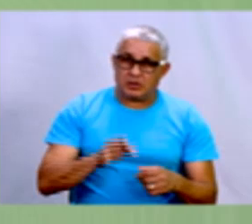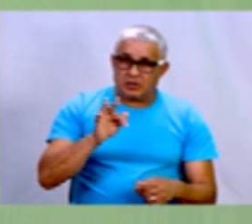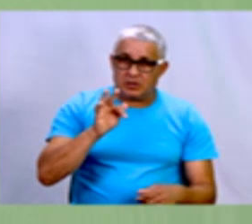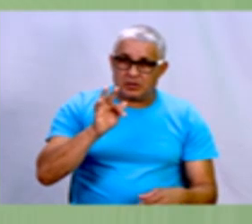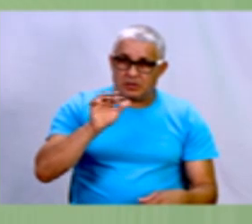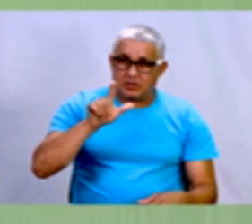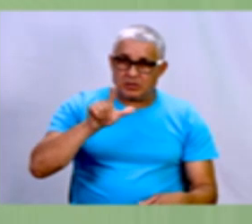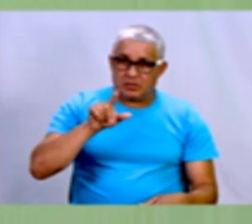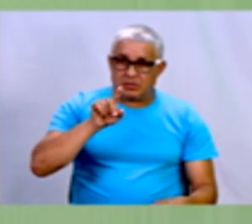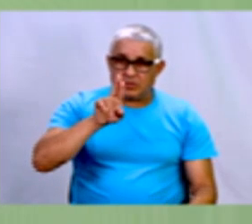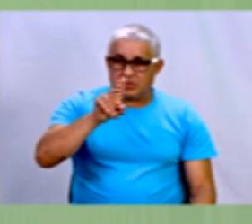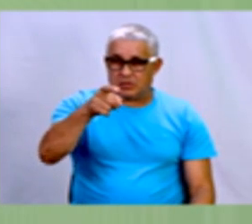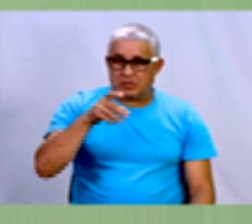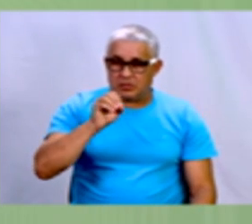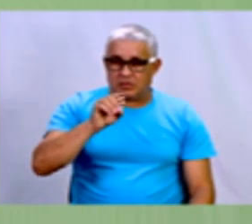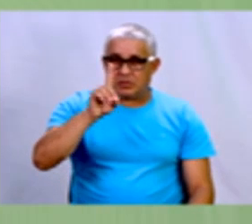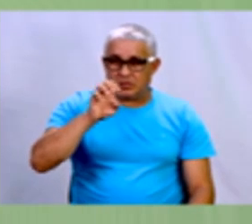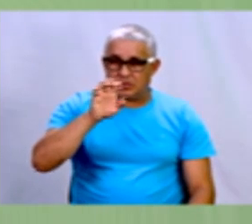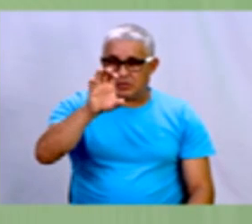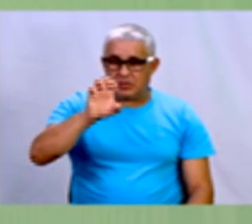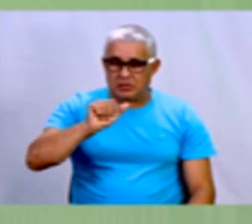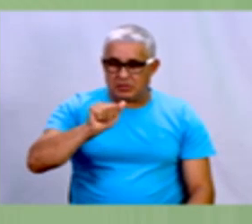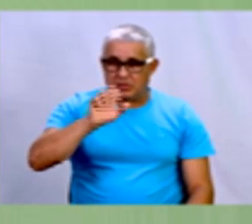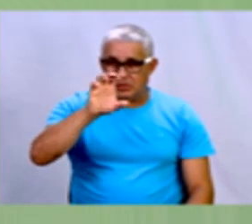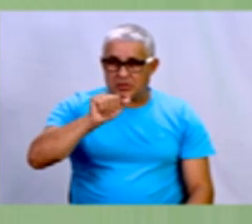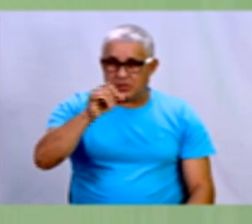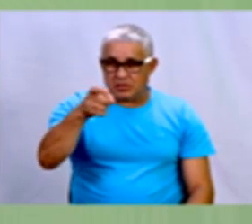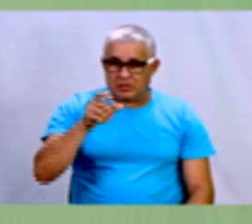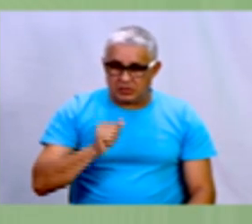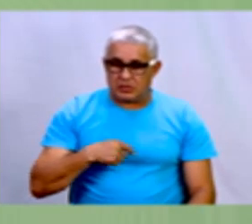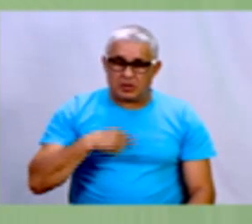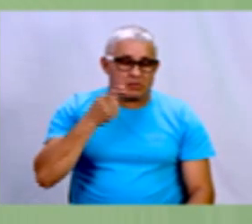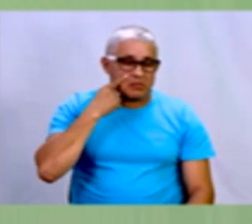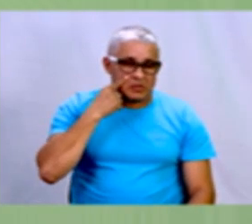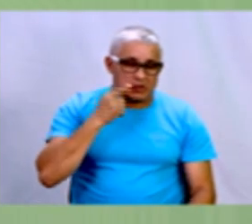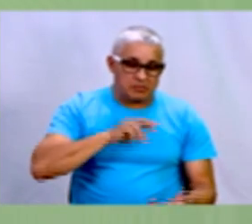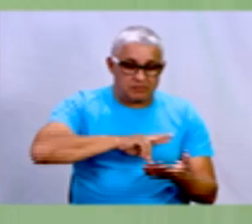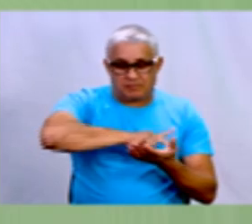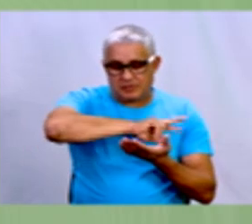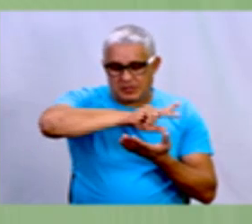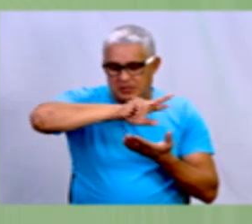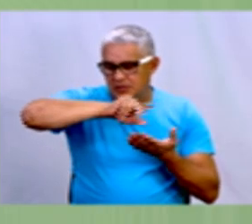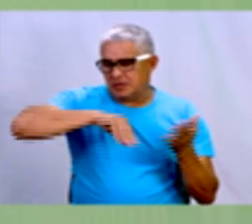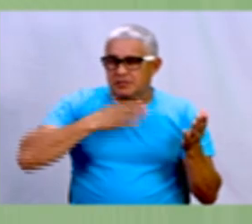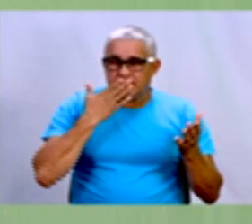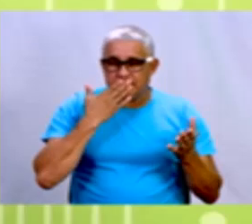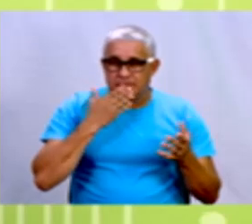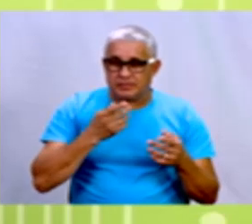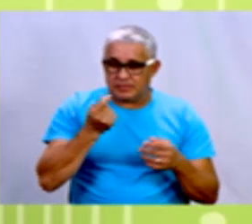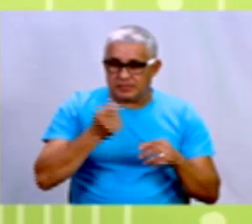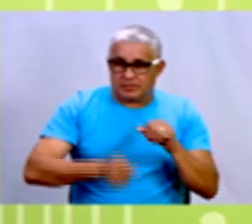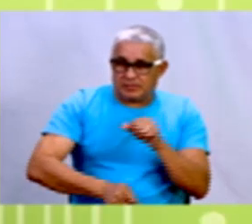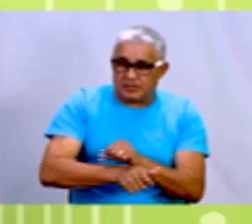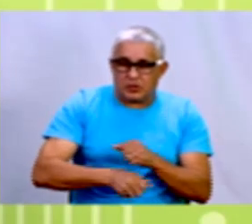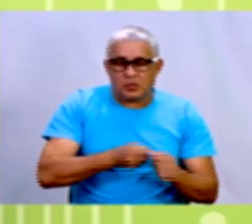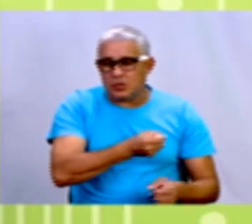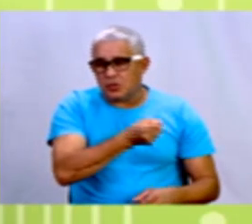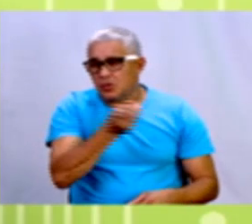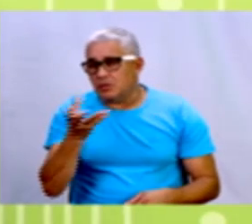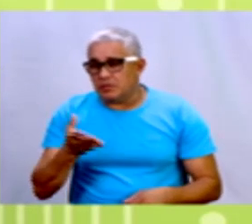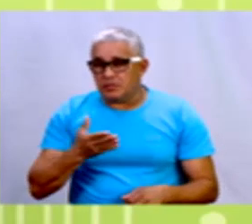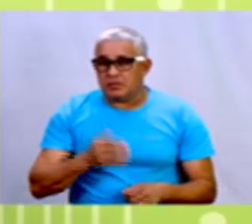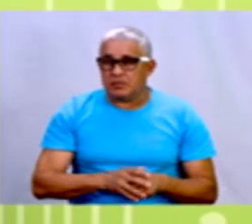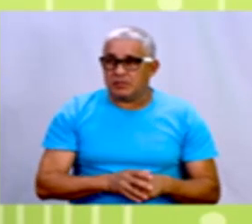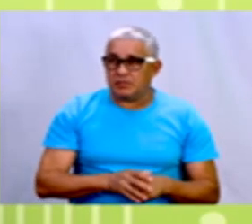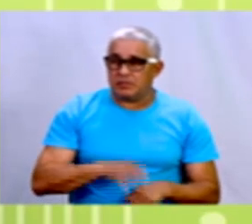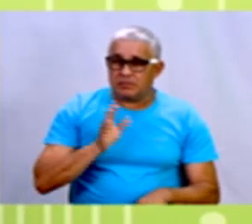futuros. Então, por isso que fala que a gente vai verificar em várias modalidades de investimento qual é que mais,